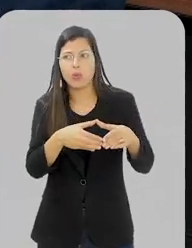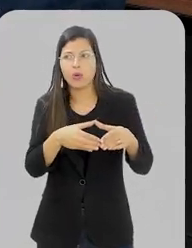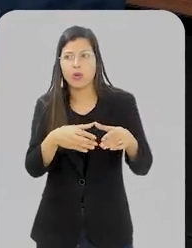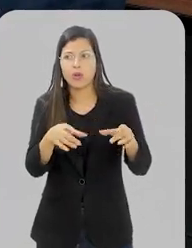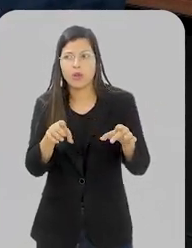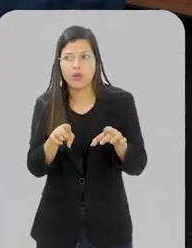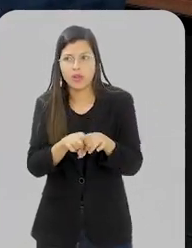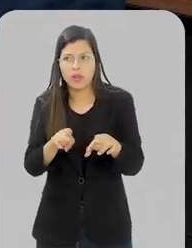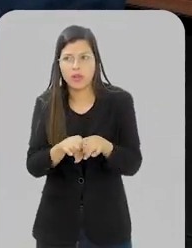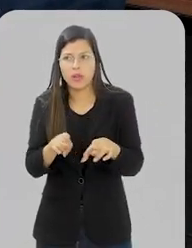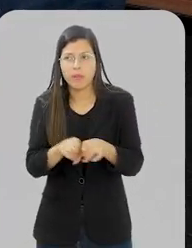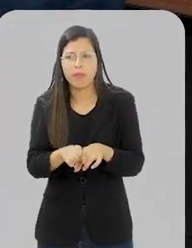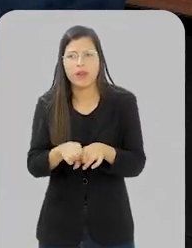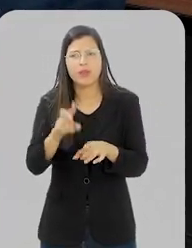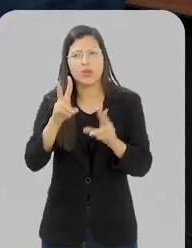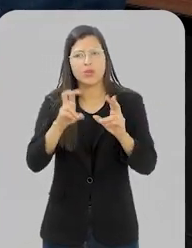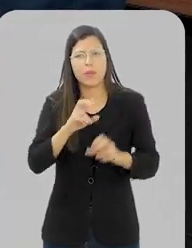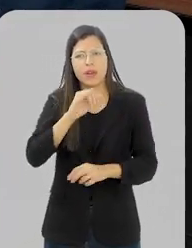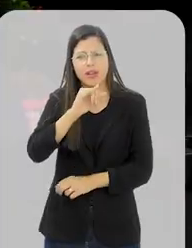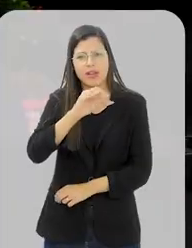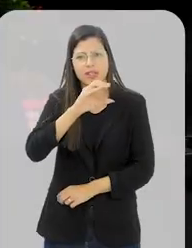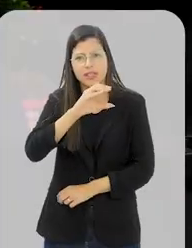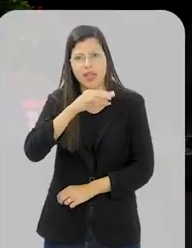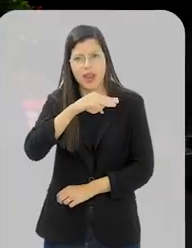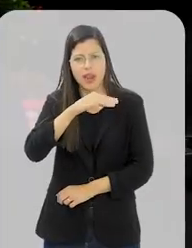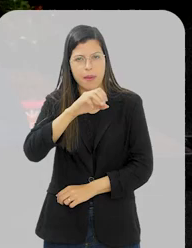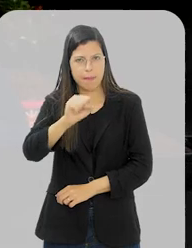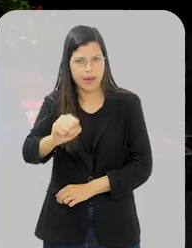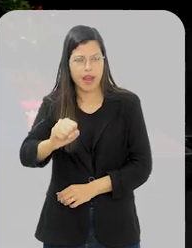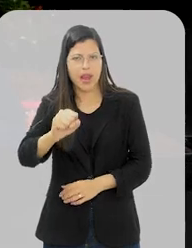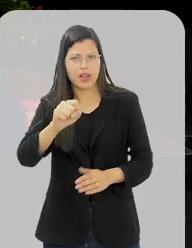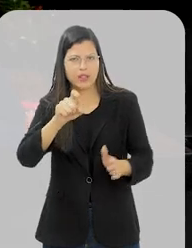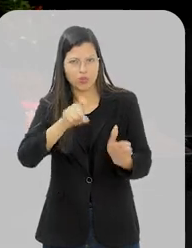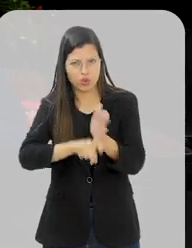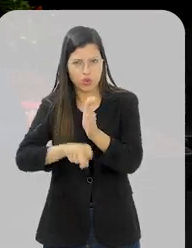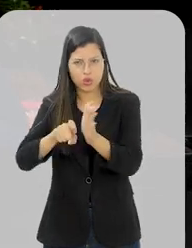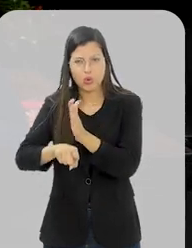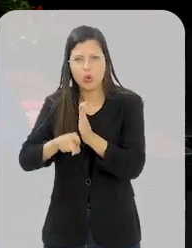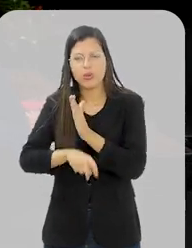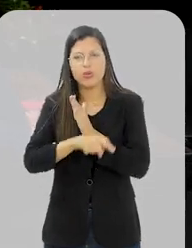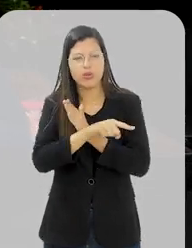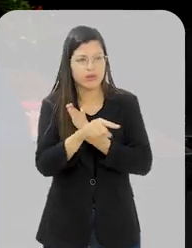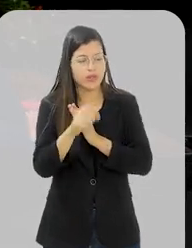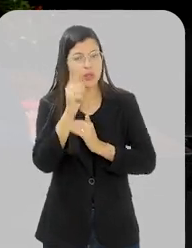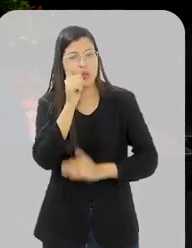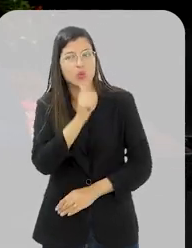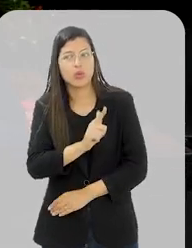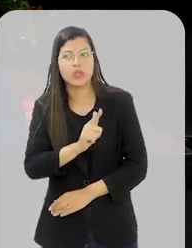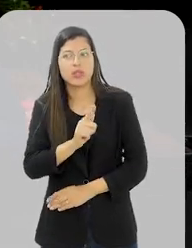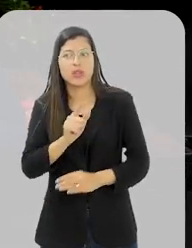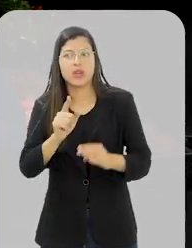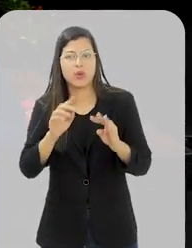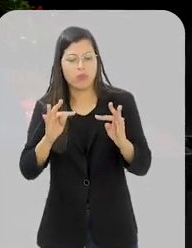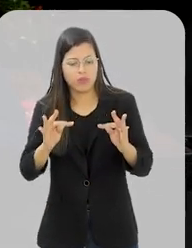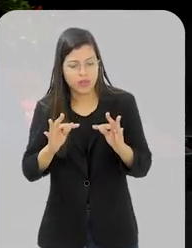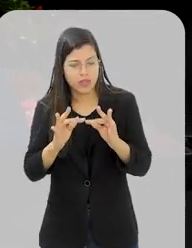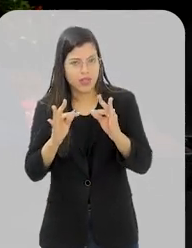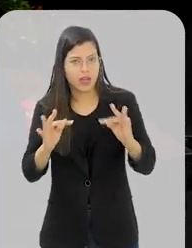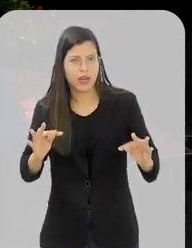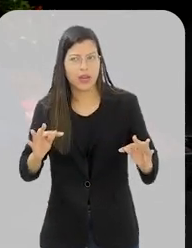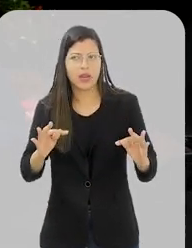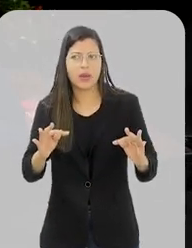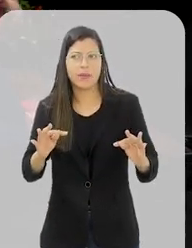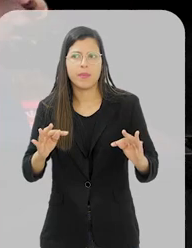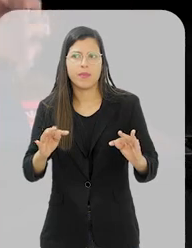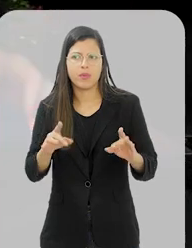com o caso dos cms com os descontos que vocês acabaram conseguindo para os templos